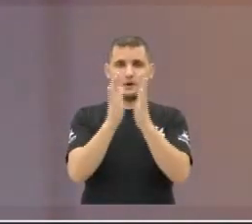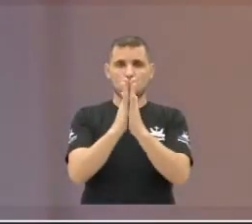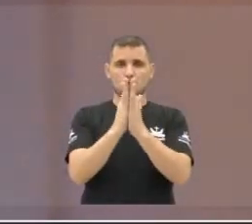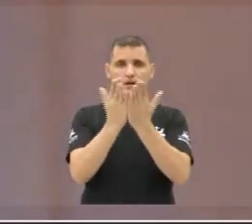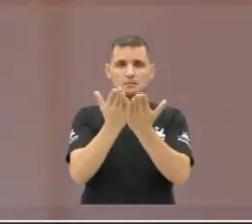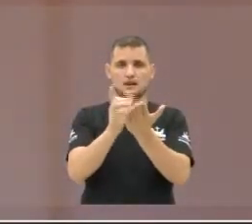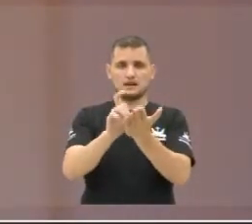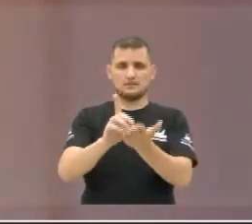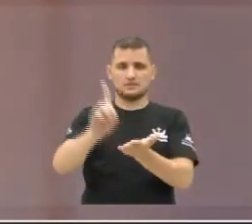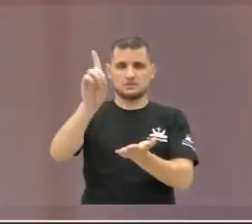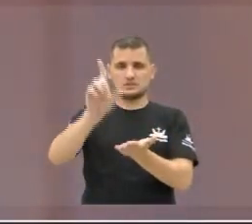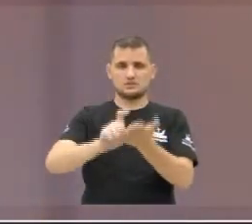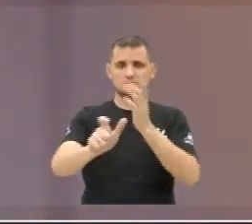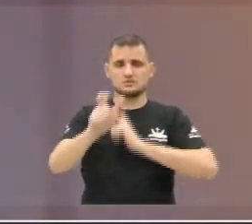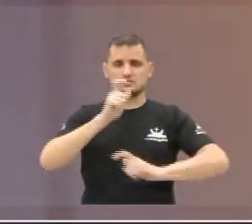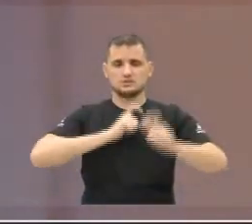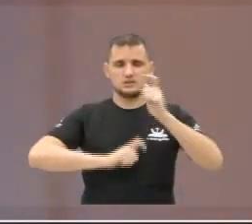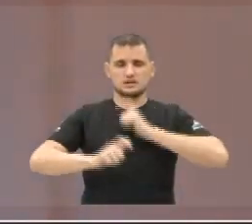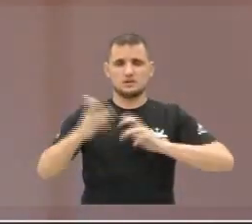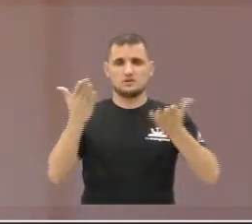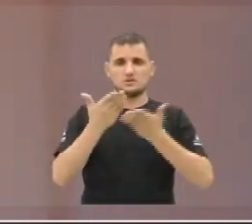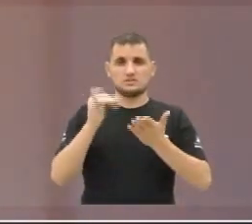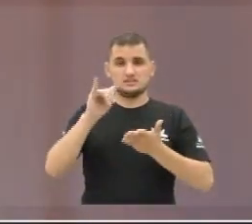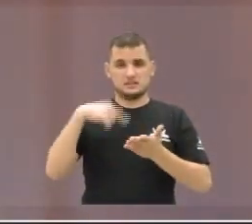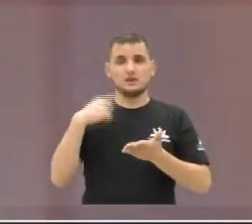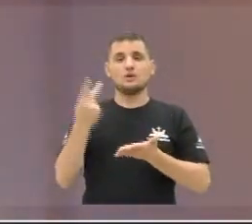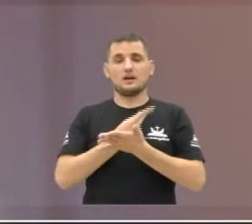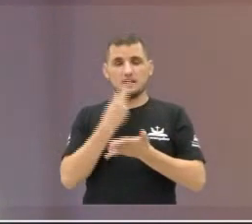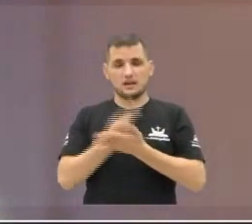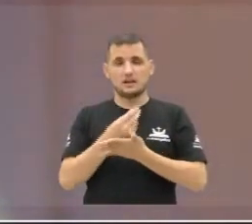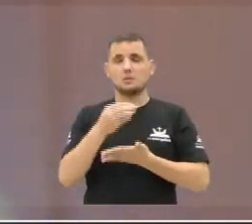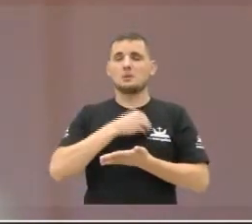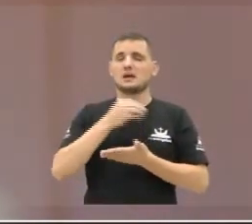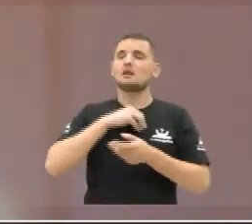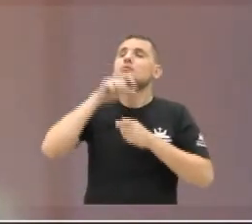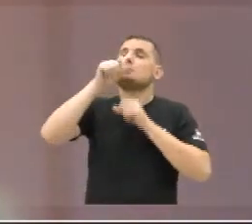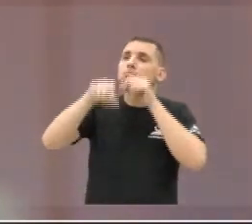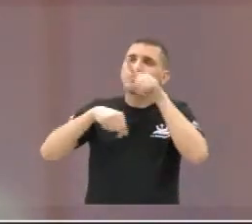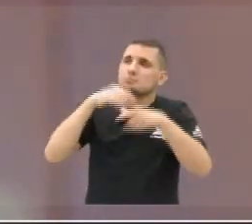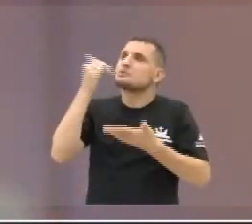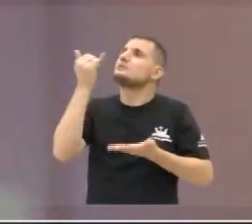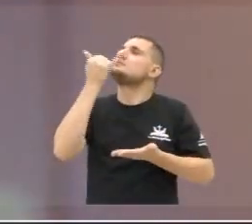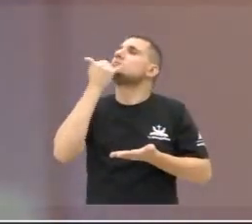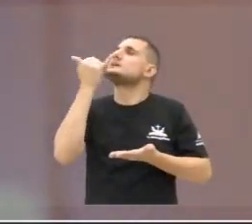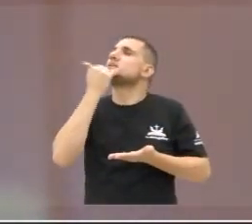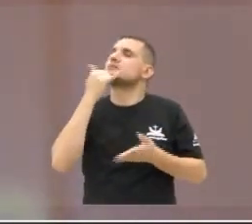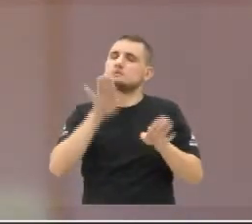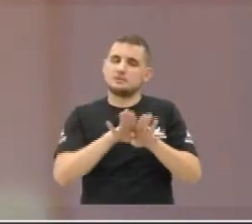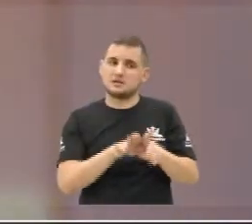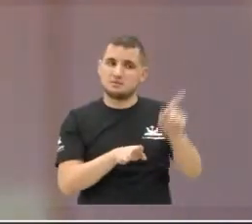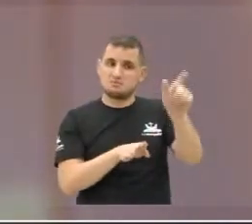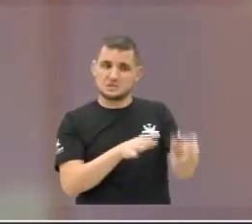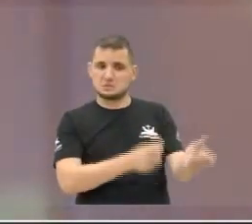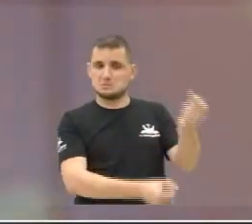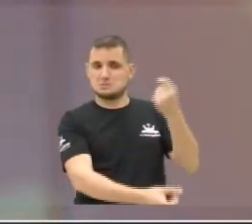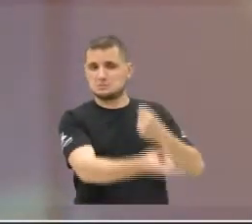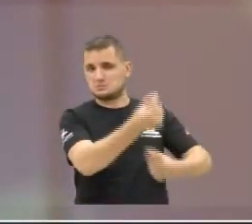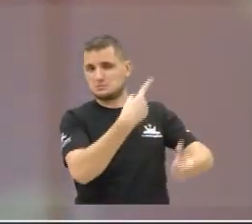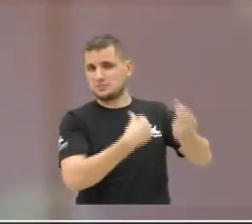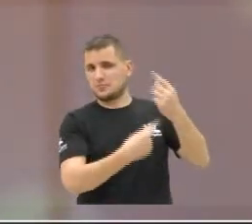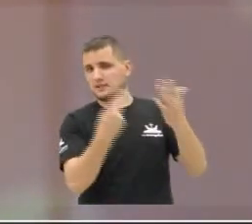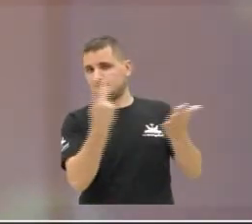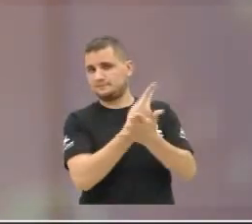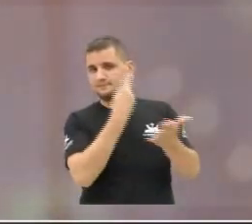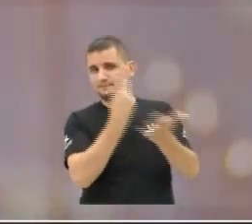pão nosso de cada dia nos dai hoje. Perdoai as nossas ofensas, assim como nós perdoamos a quem nos